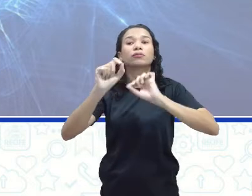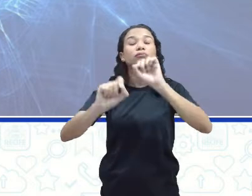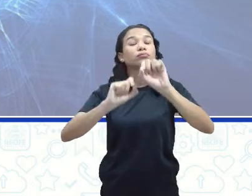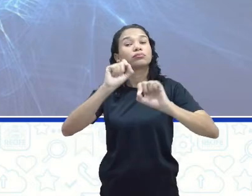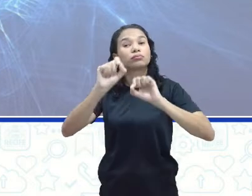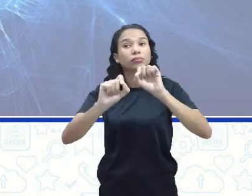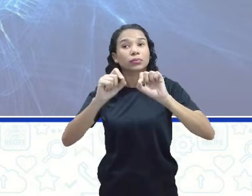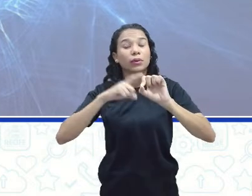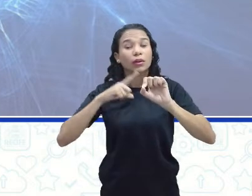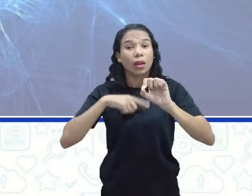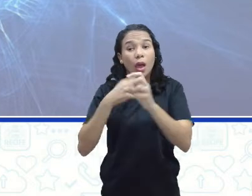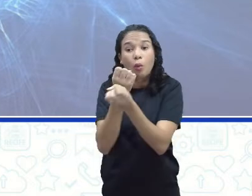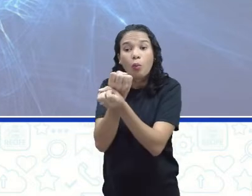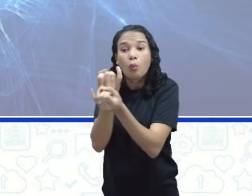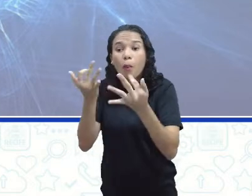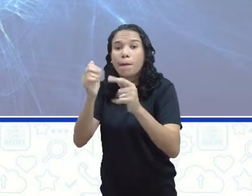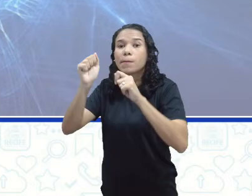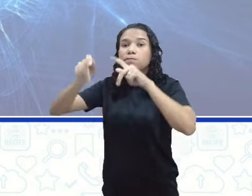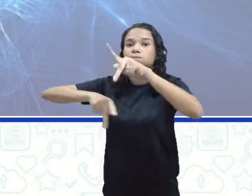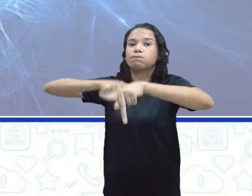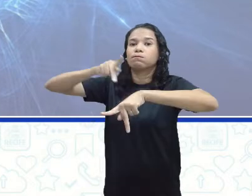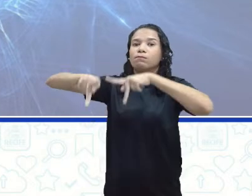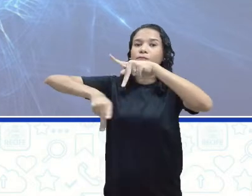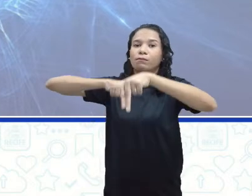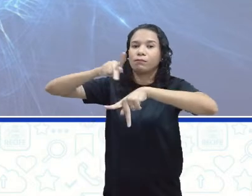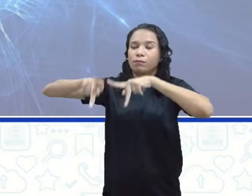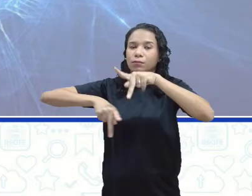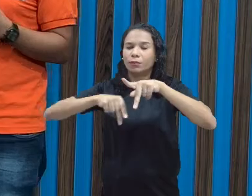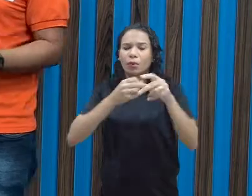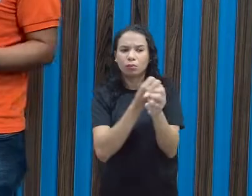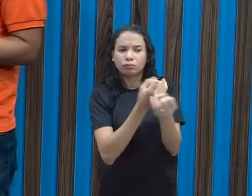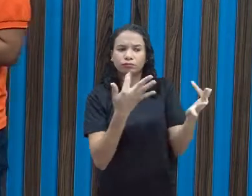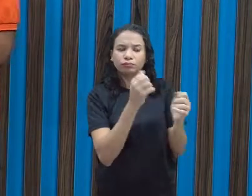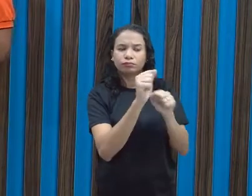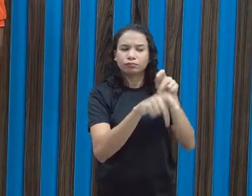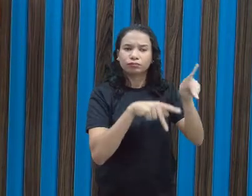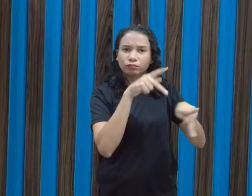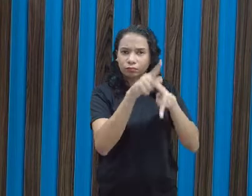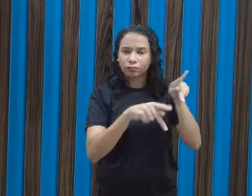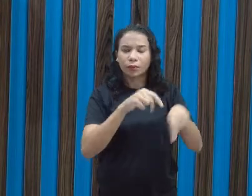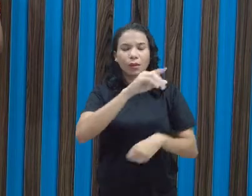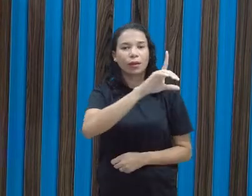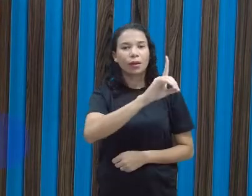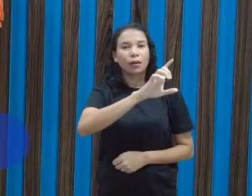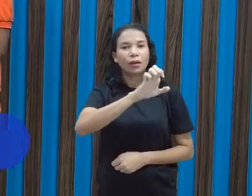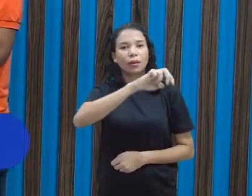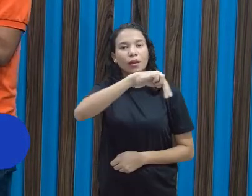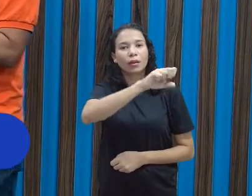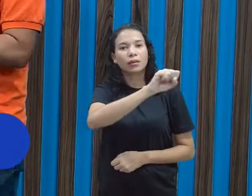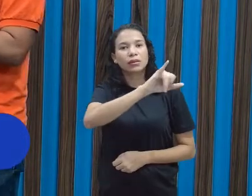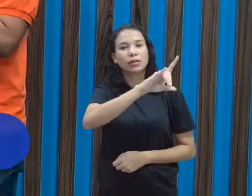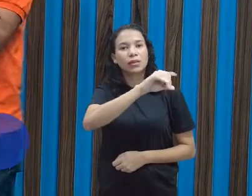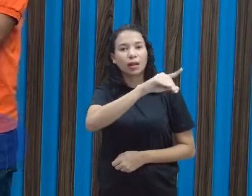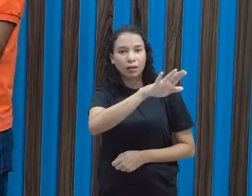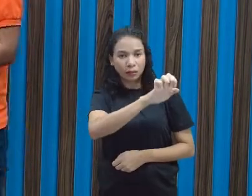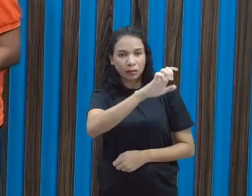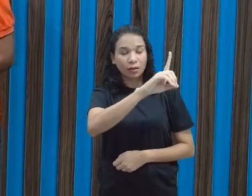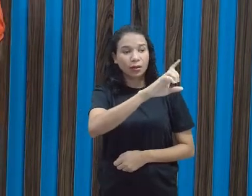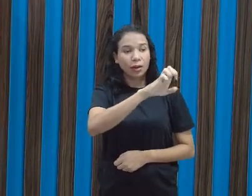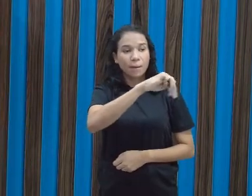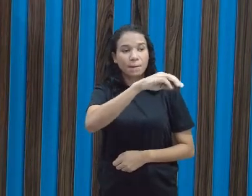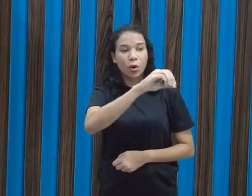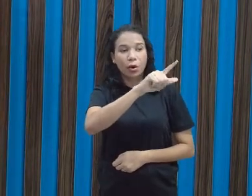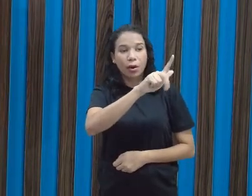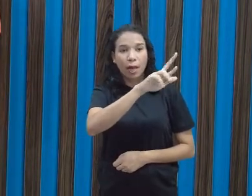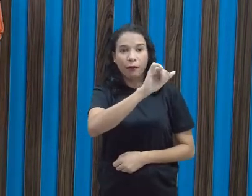aí, densidade demográfica. Densidade demográfica é a quantidade de habitantes por quilômetro quadrado.